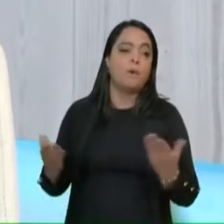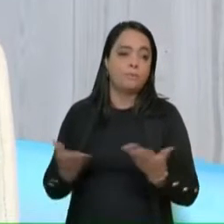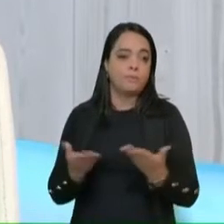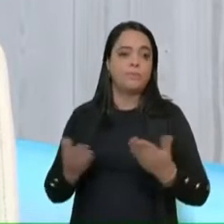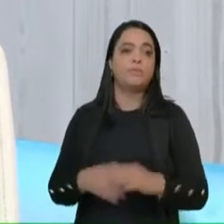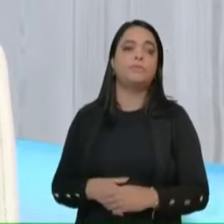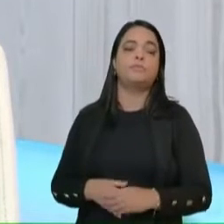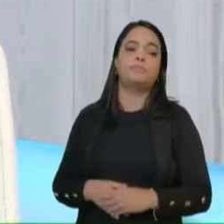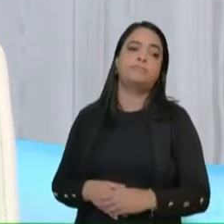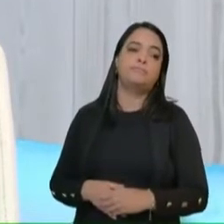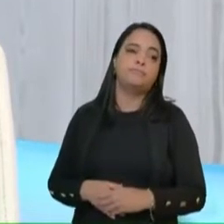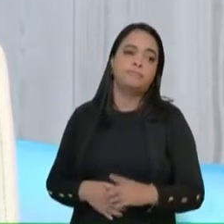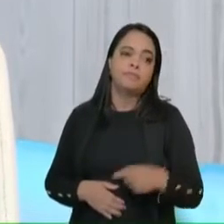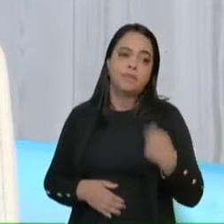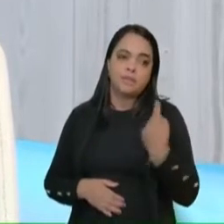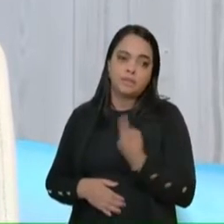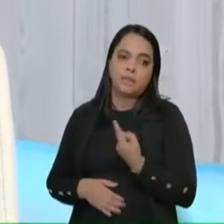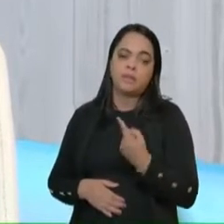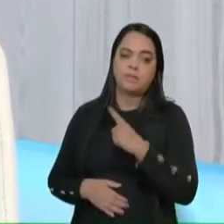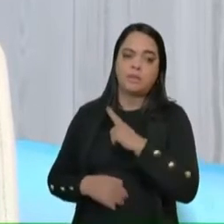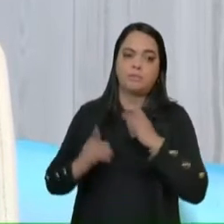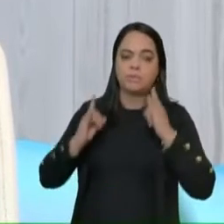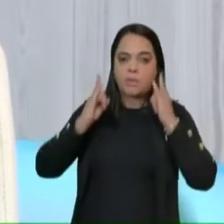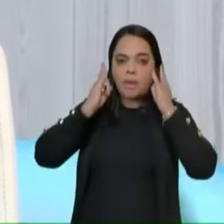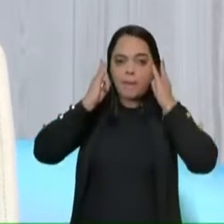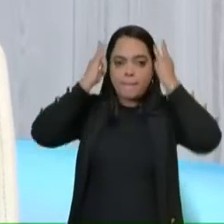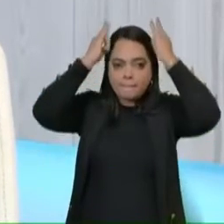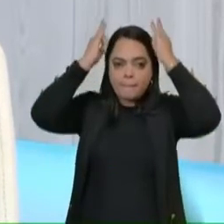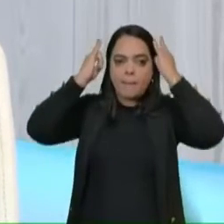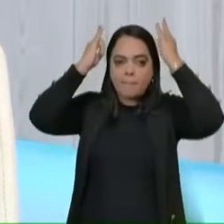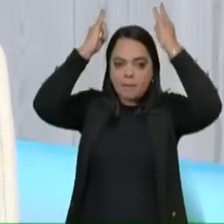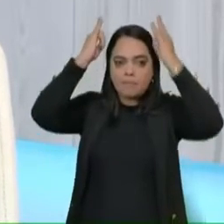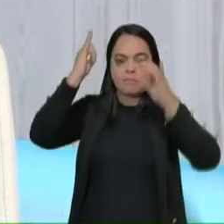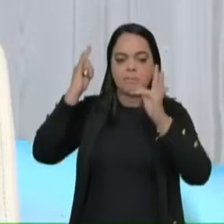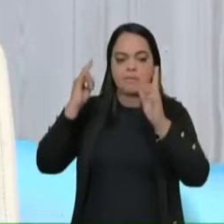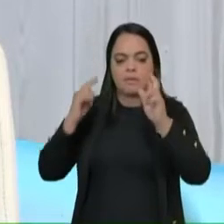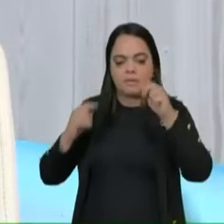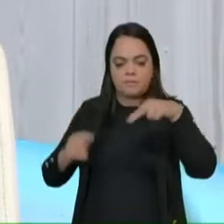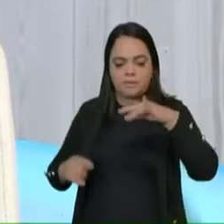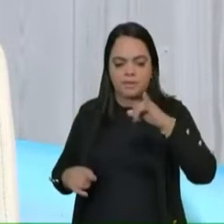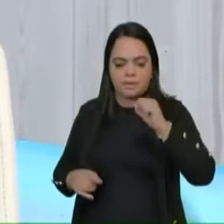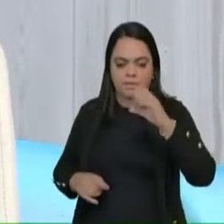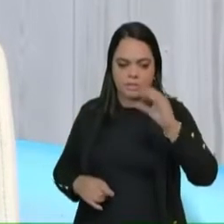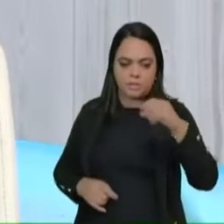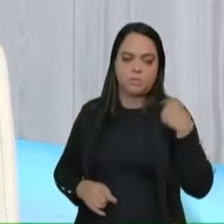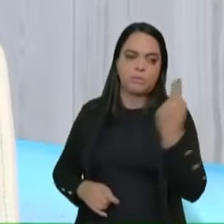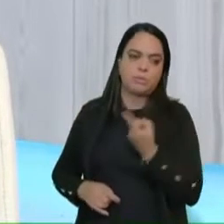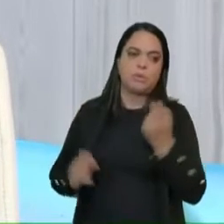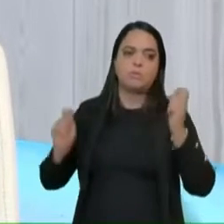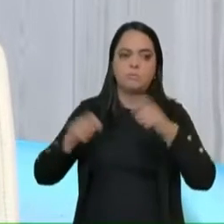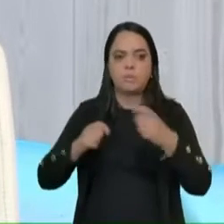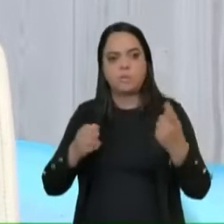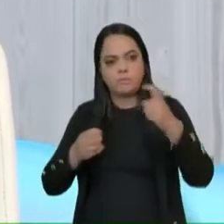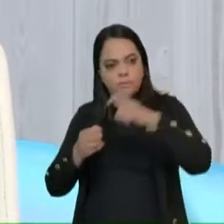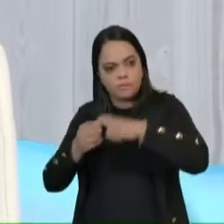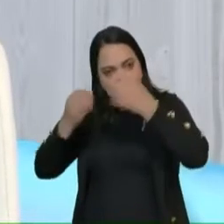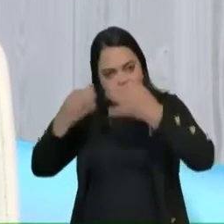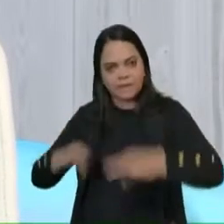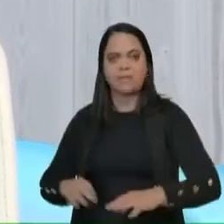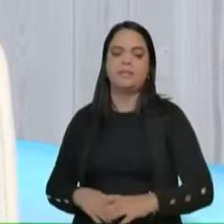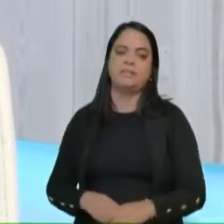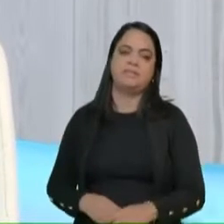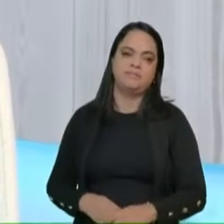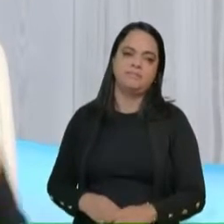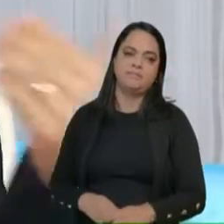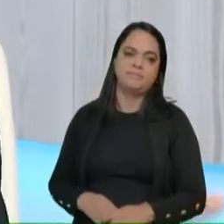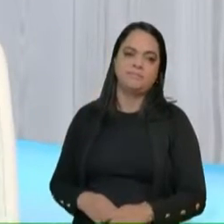com em tempos de Papa Francisco né acho que a gente tem tudo para para voltar a dar certo